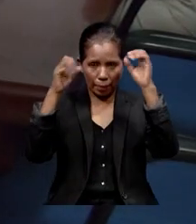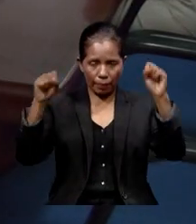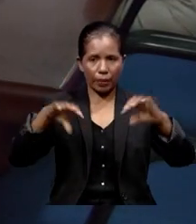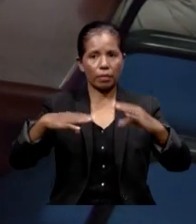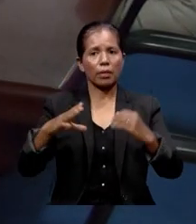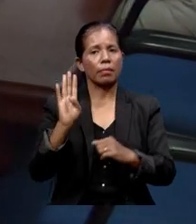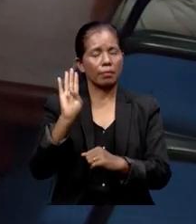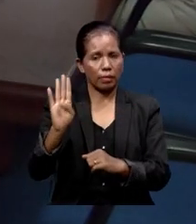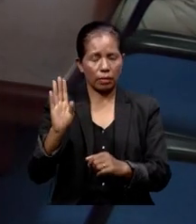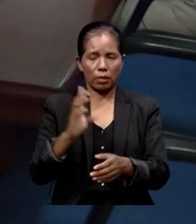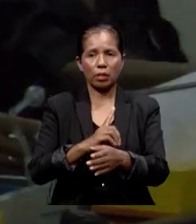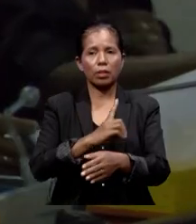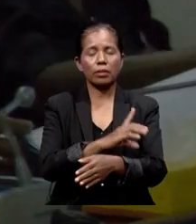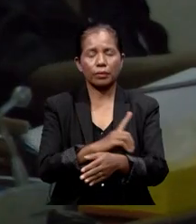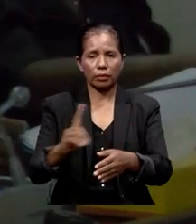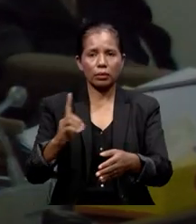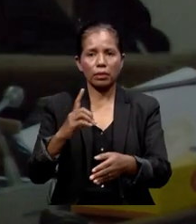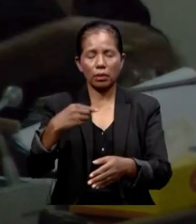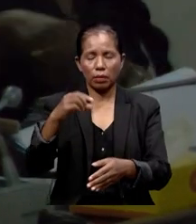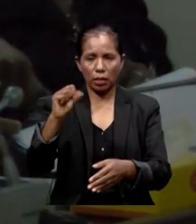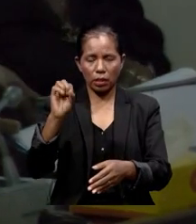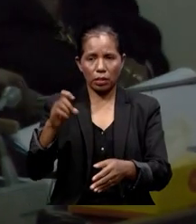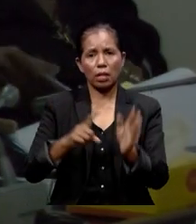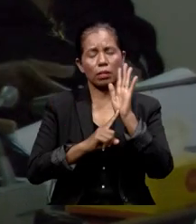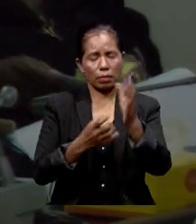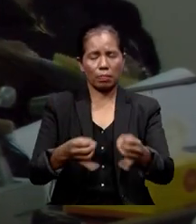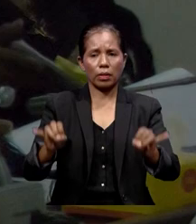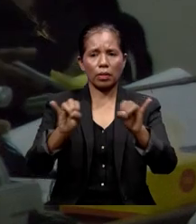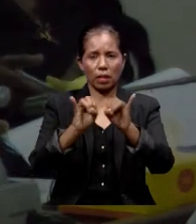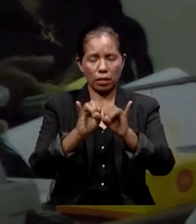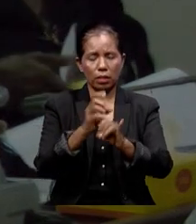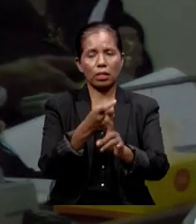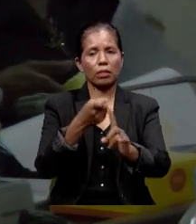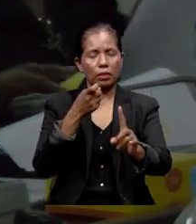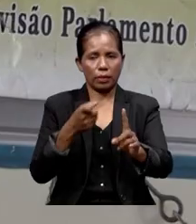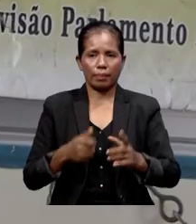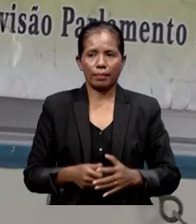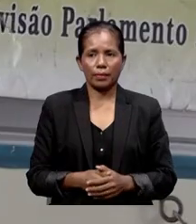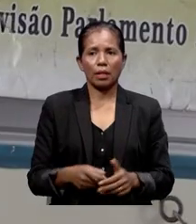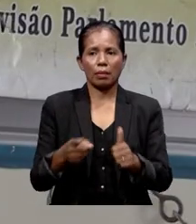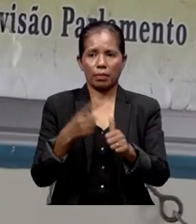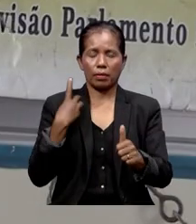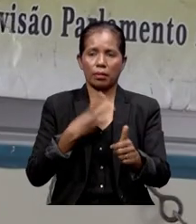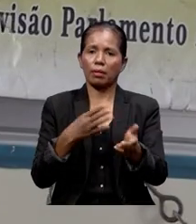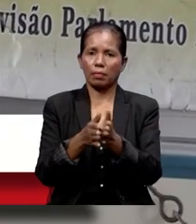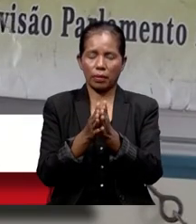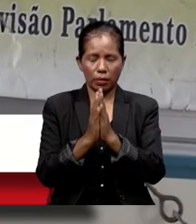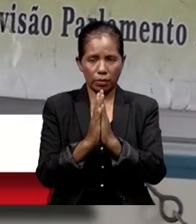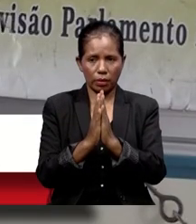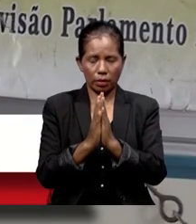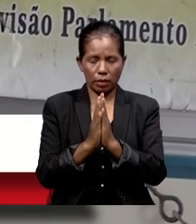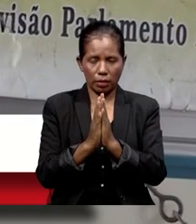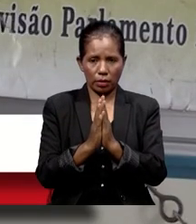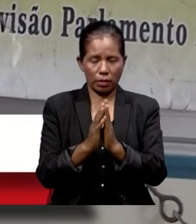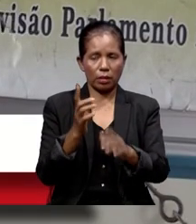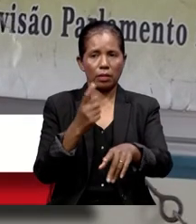B, Domingos Augusto Decker, retomou a importância da audiência pública. Né? Primeiro, amigo russo, ponto da